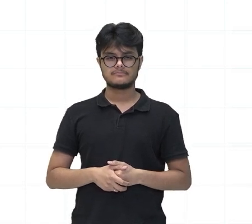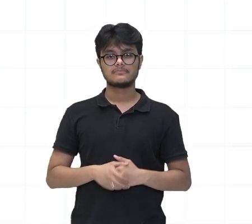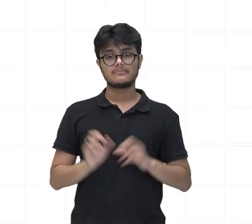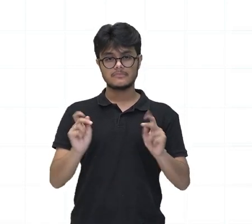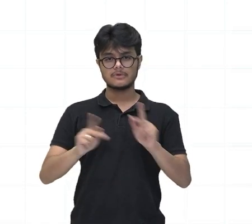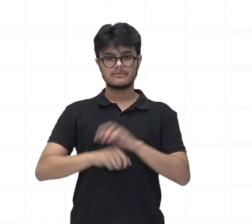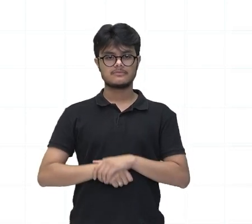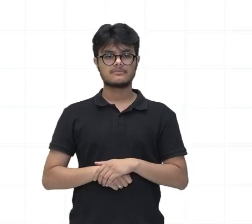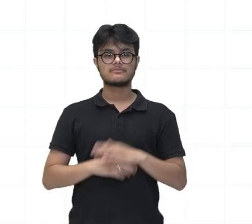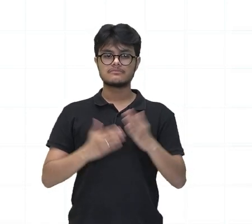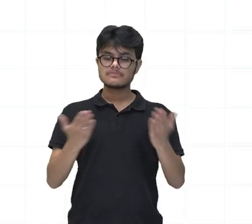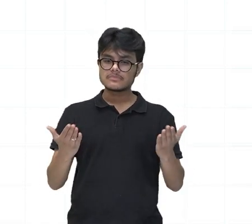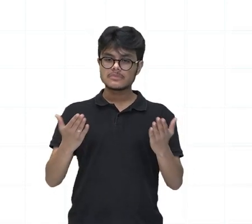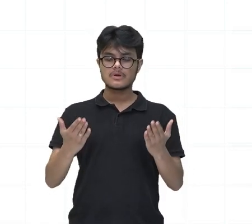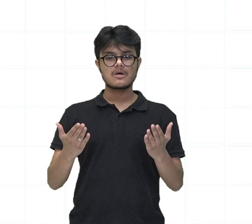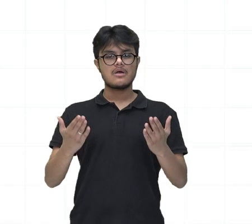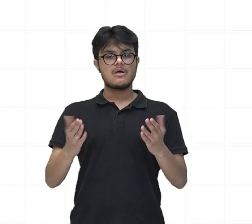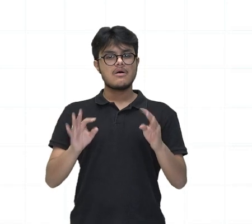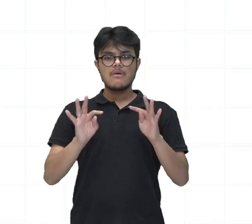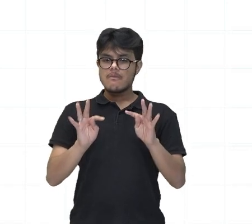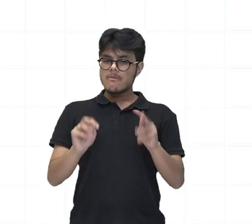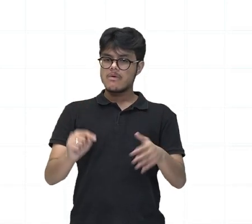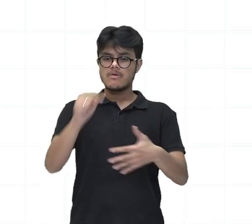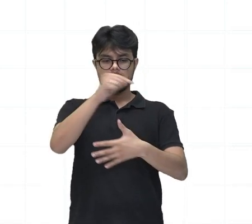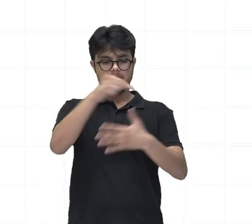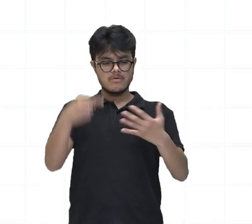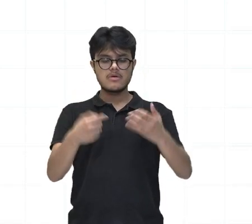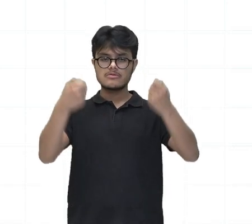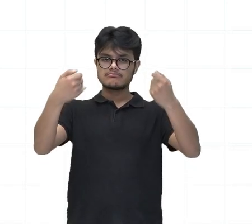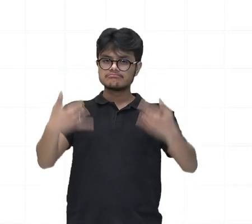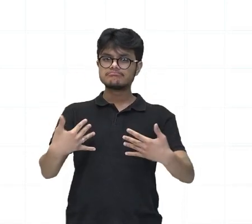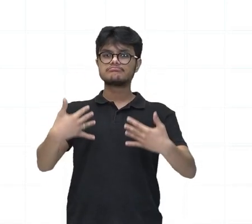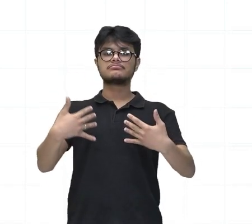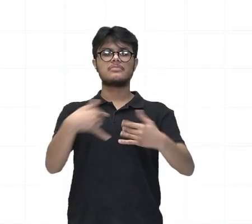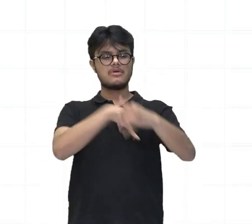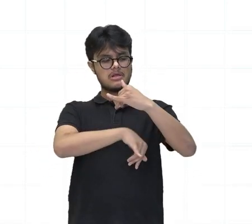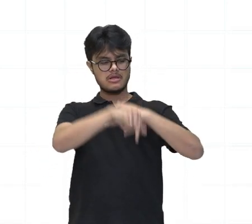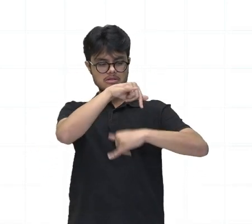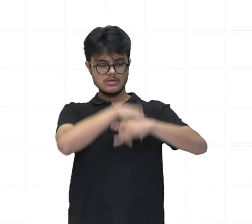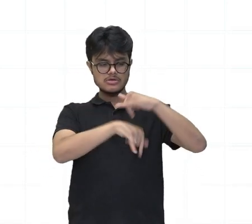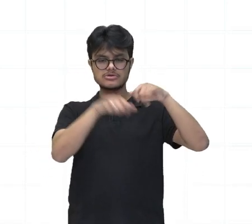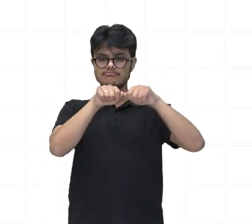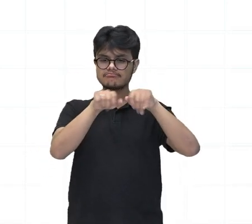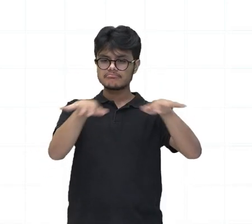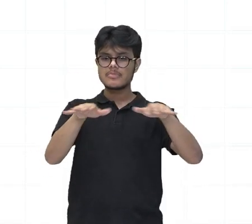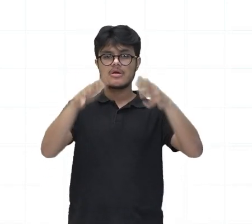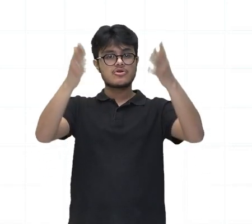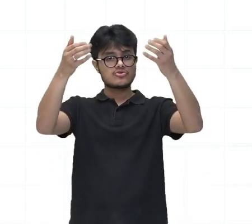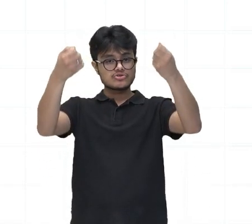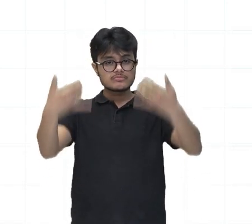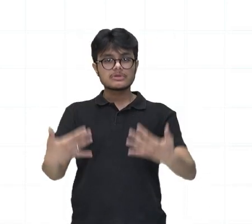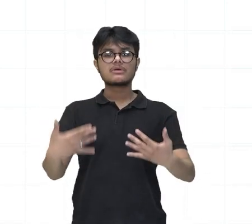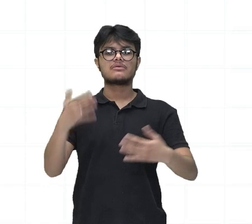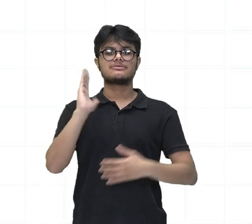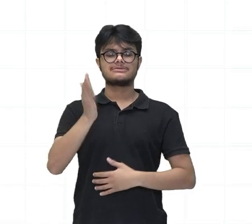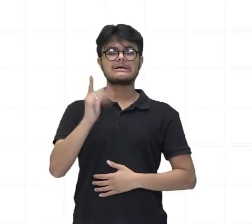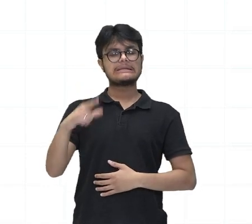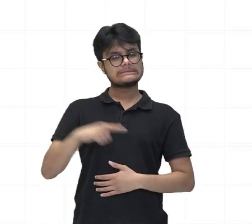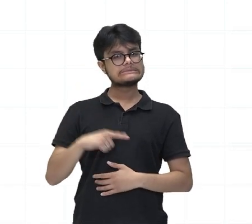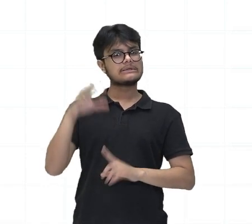Tá? Então, todas essas transferências de calor que comentei na nossa aula,